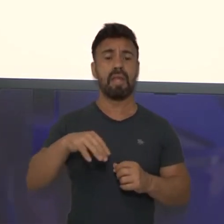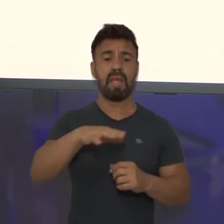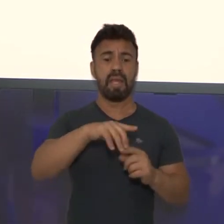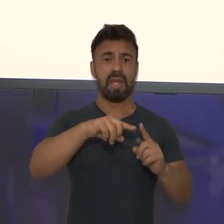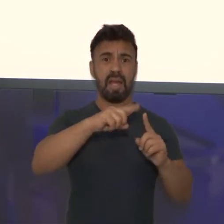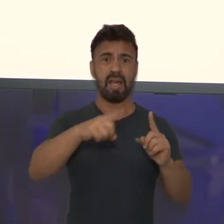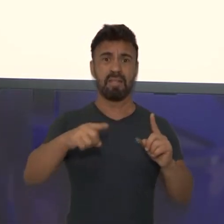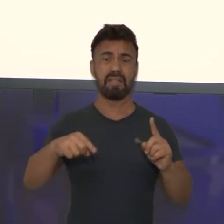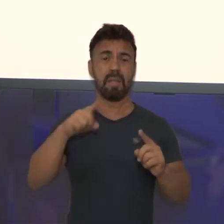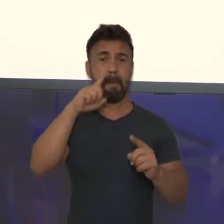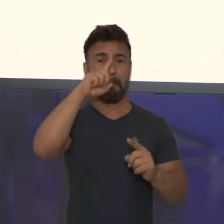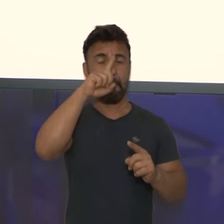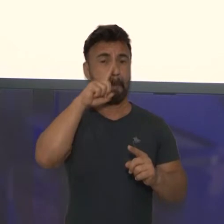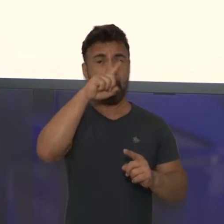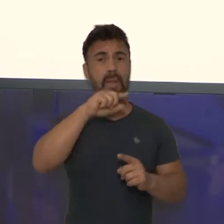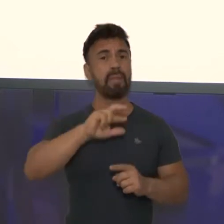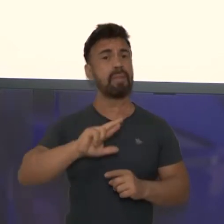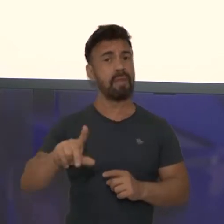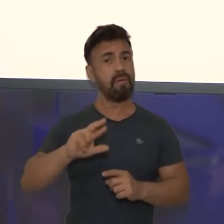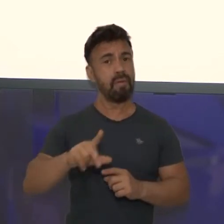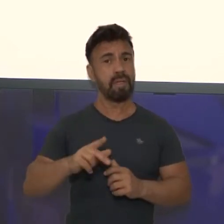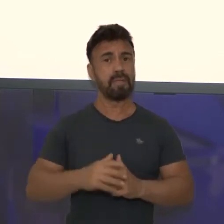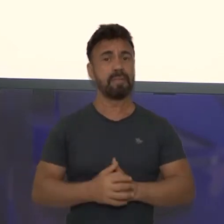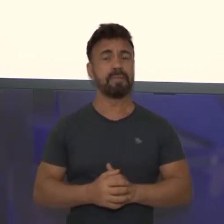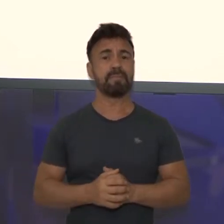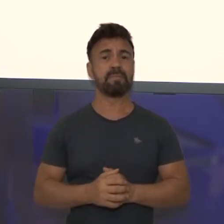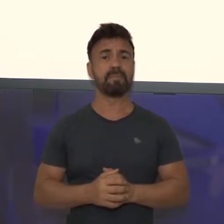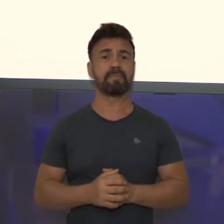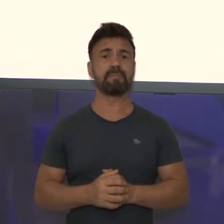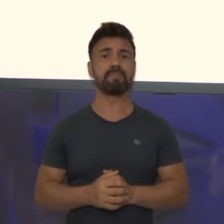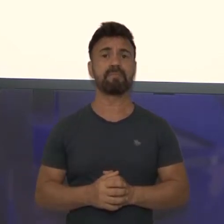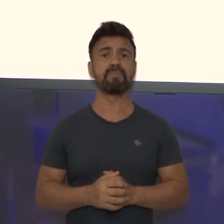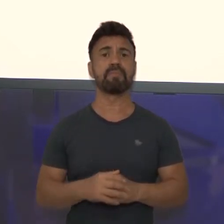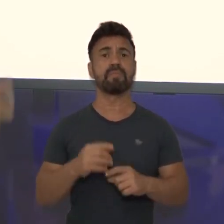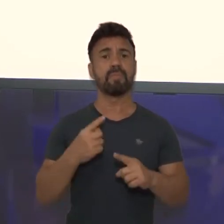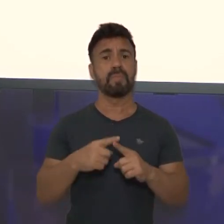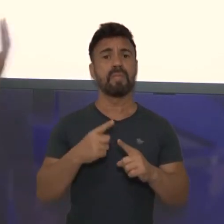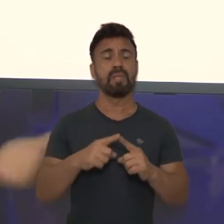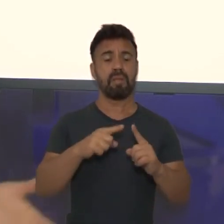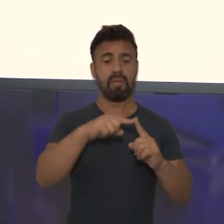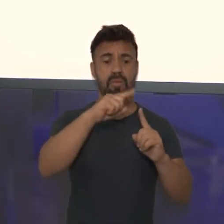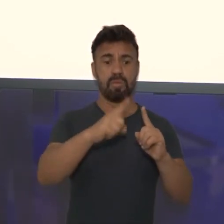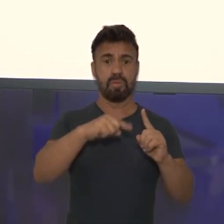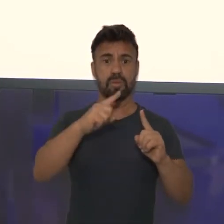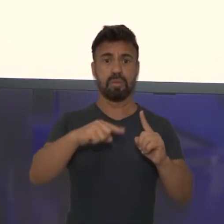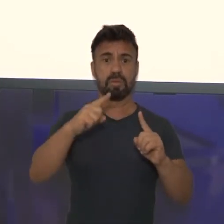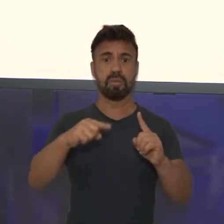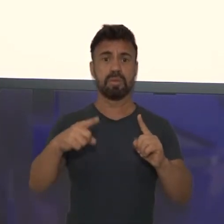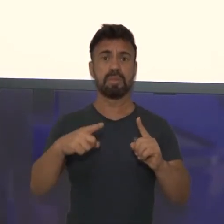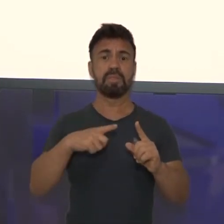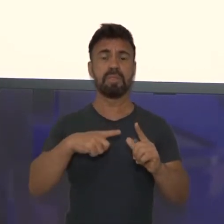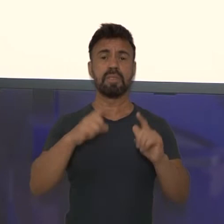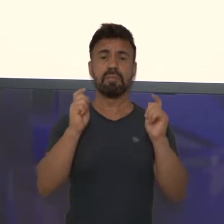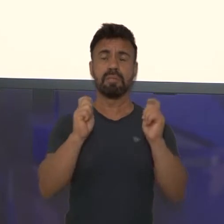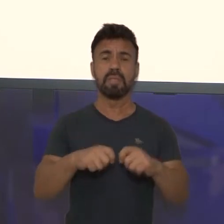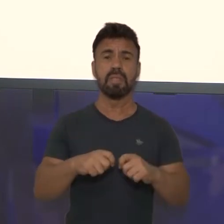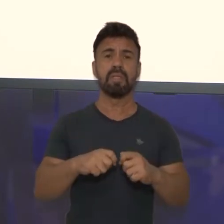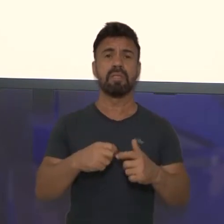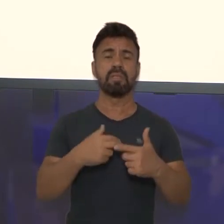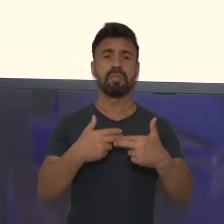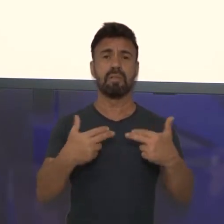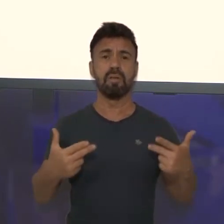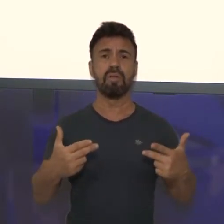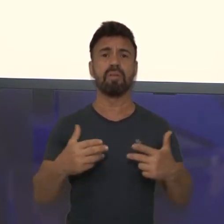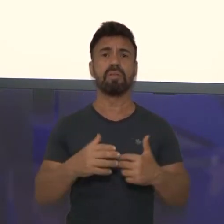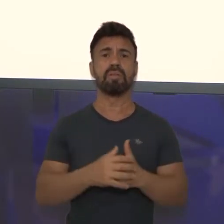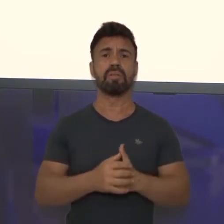radiações que causam um perigo maior à nossa saúde, pelo fato de ter altas frequências e ter a capacidade de arrancar